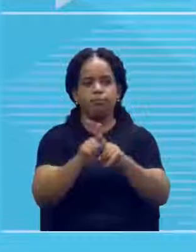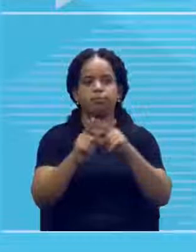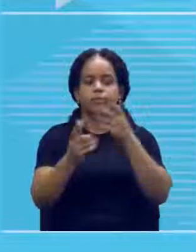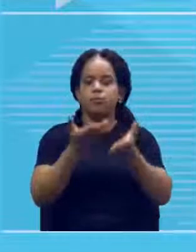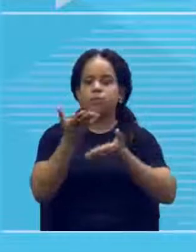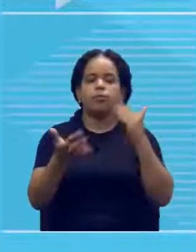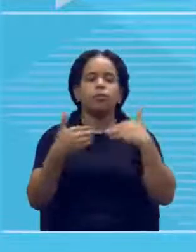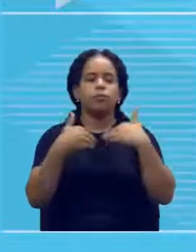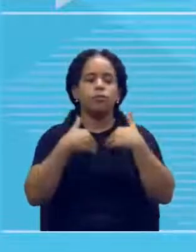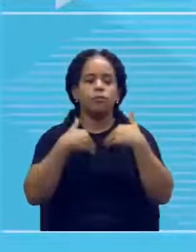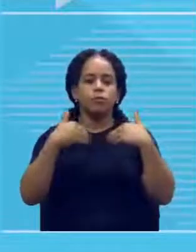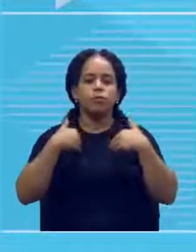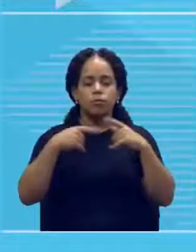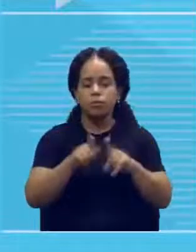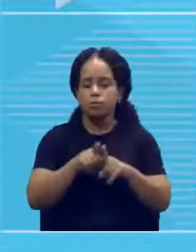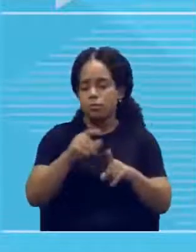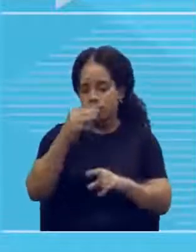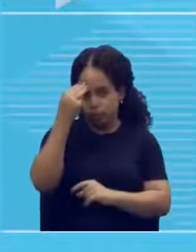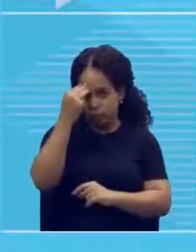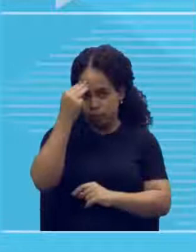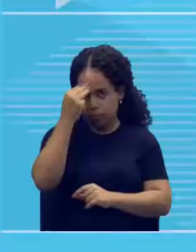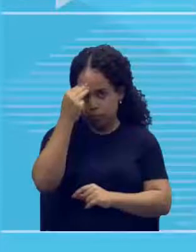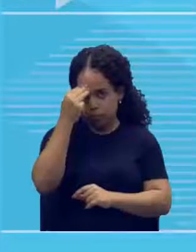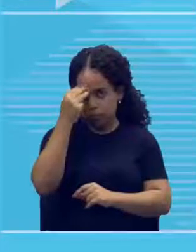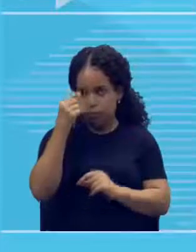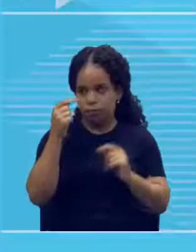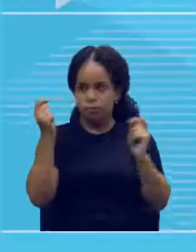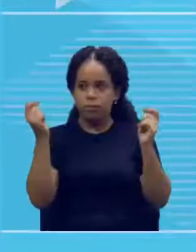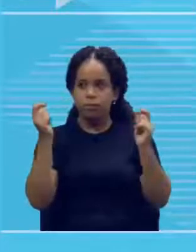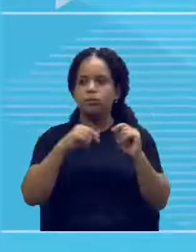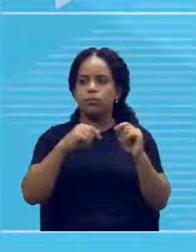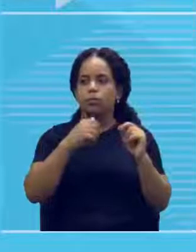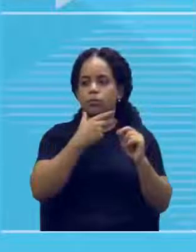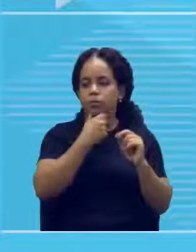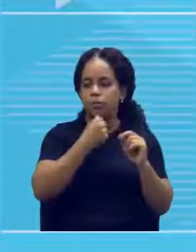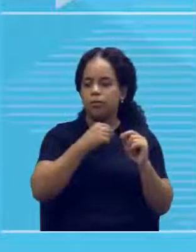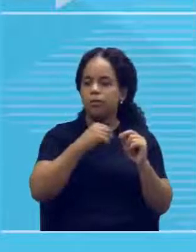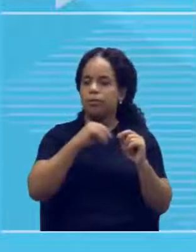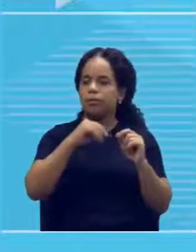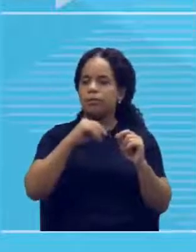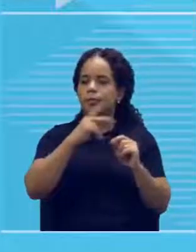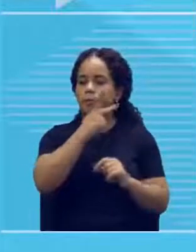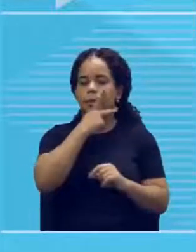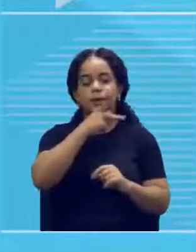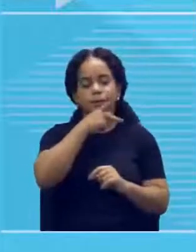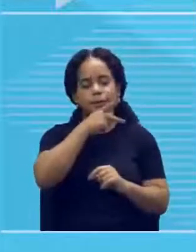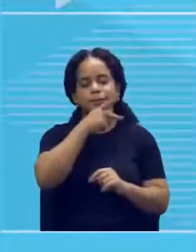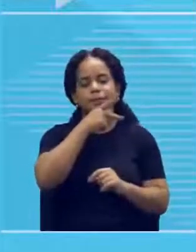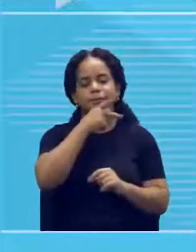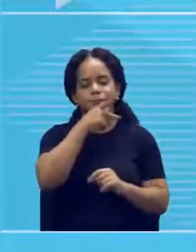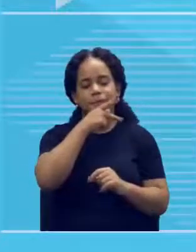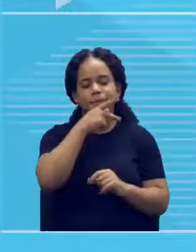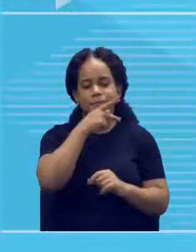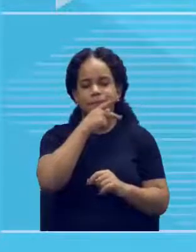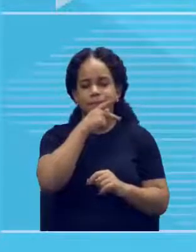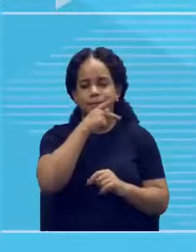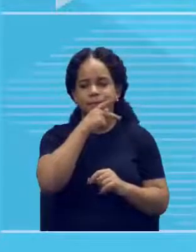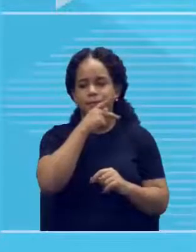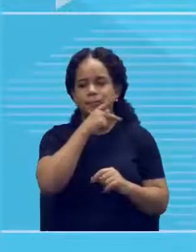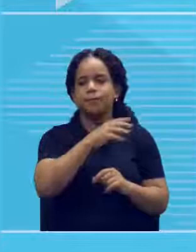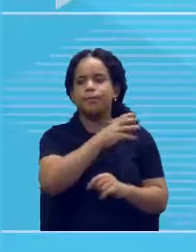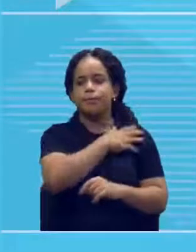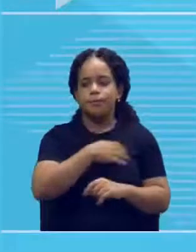com o corpo, com a mente. E para Platão e Aristóteles, era considerada, né, a dança